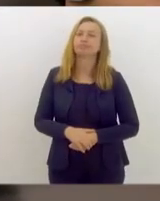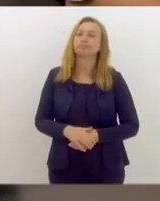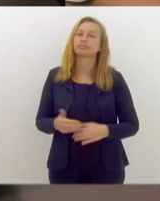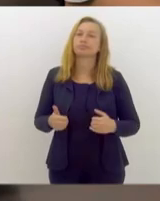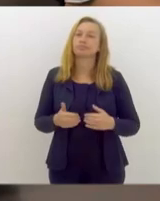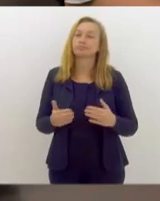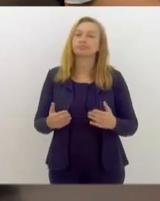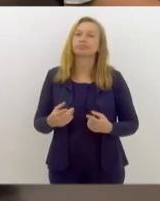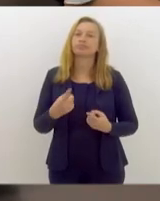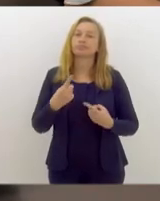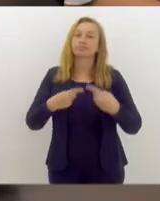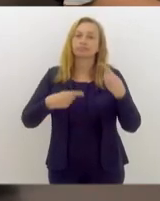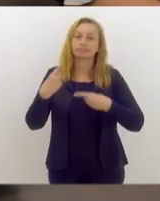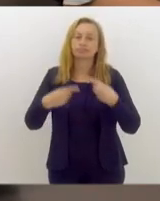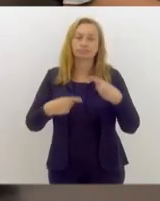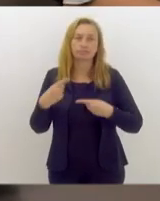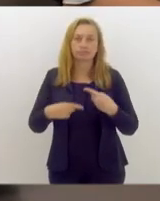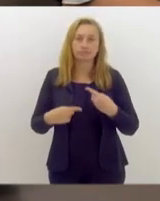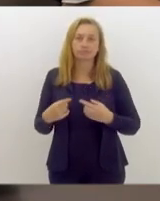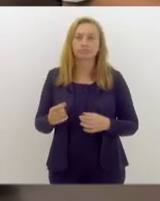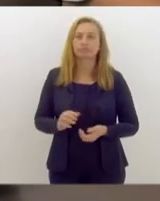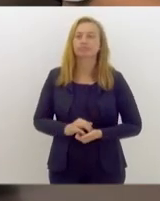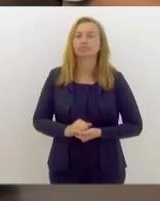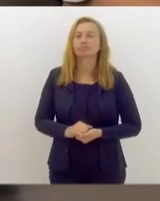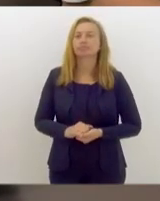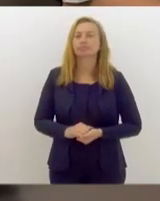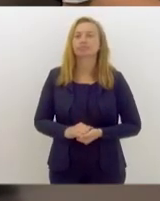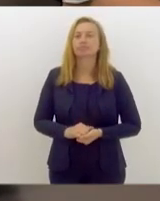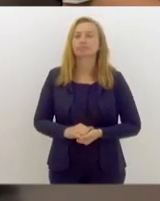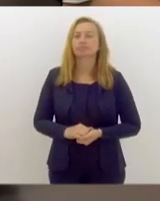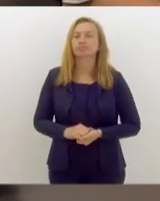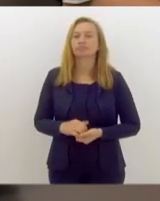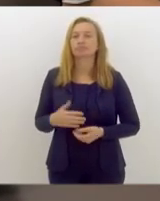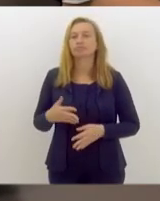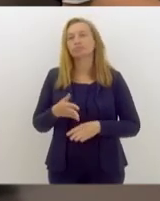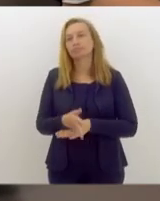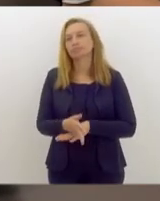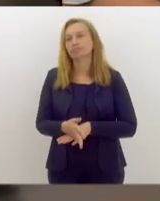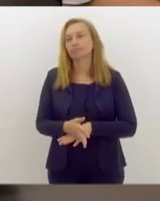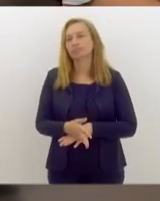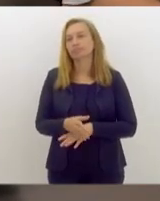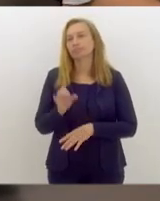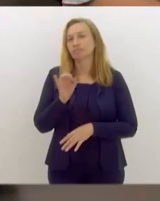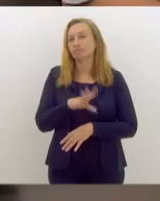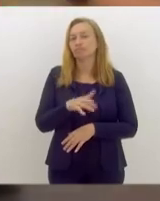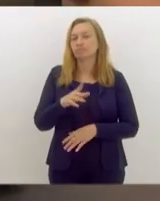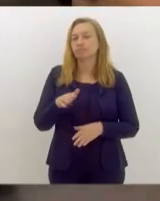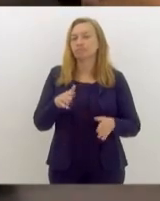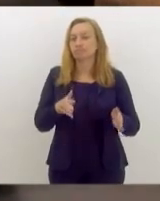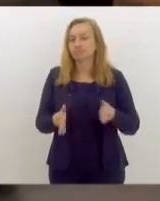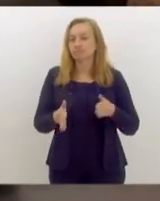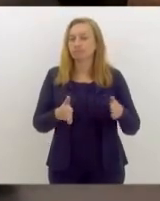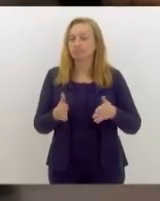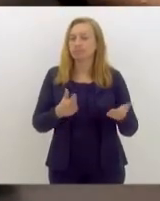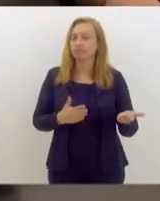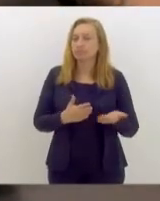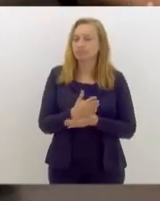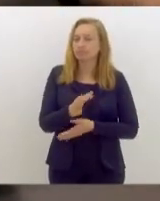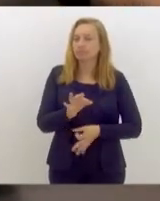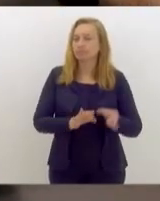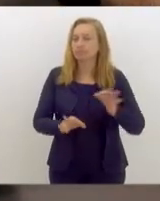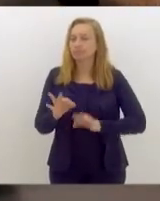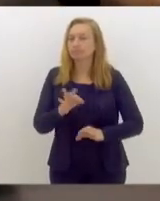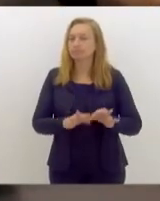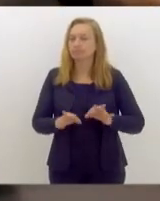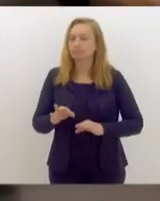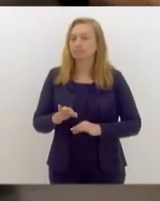de debate, é apenas um paliativo para a gente chegar à última fase, que é a aprovação do plano